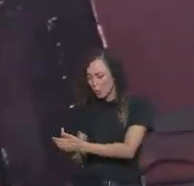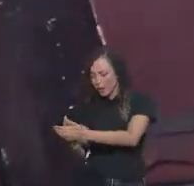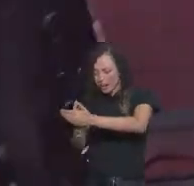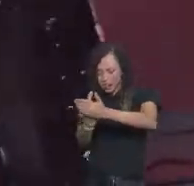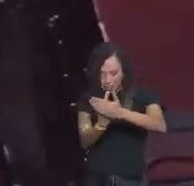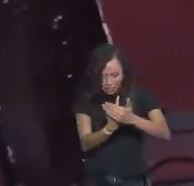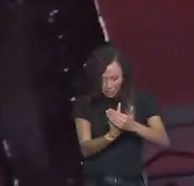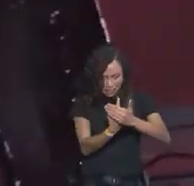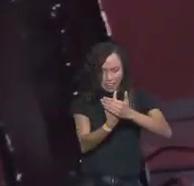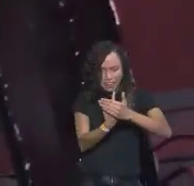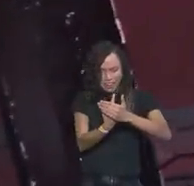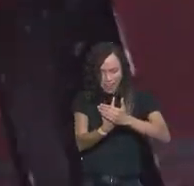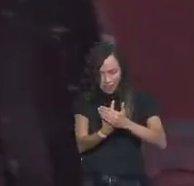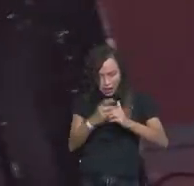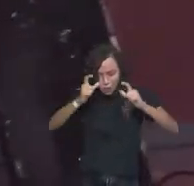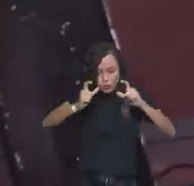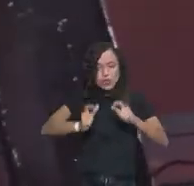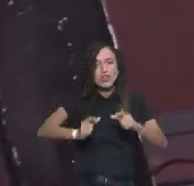guardado